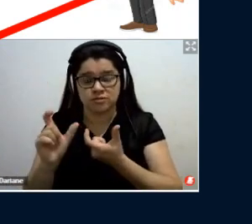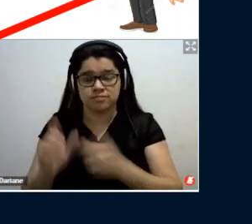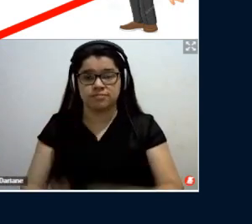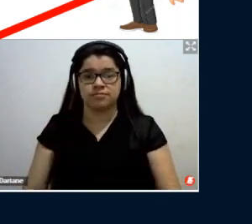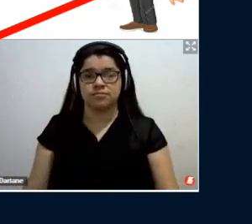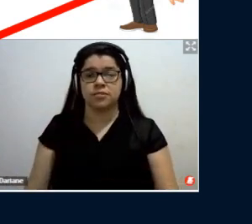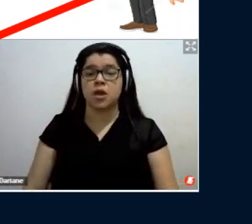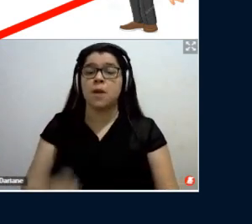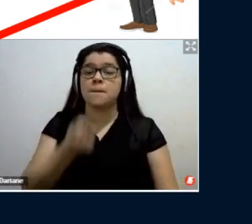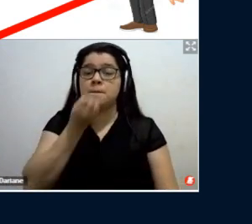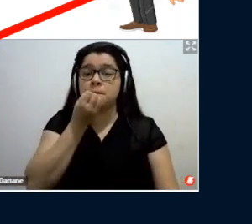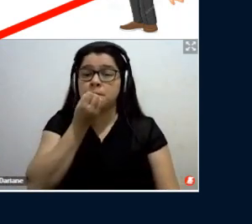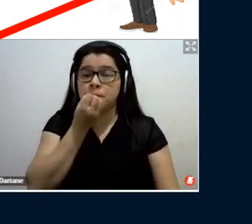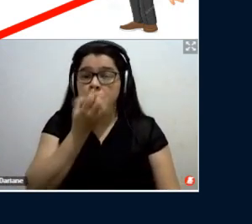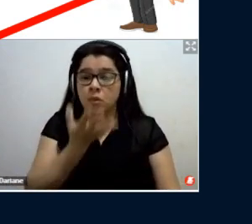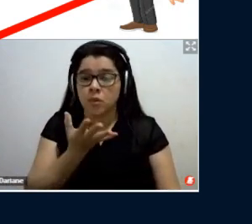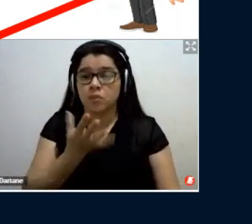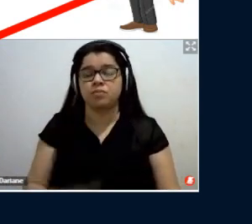é artigo.